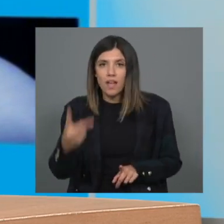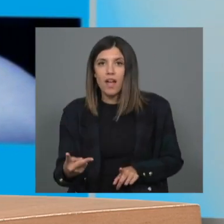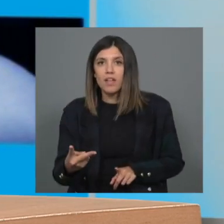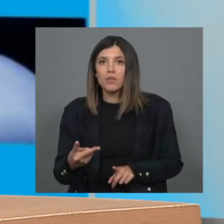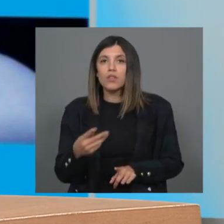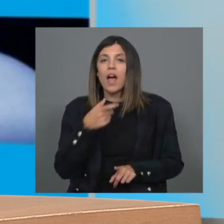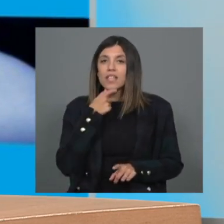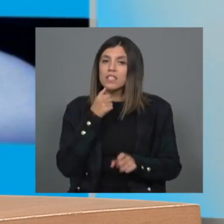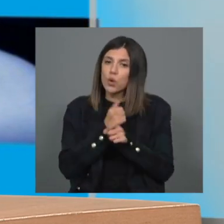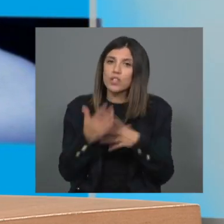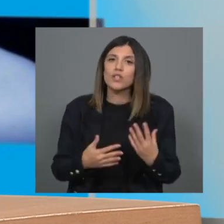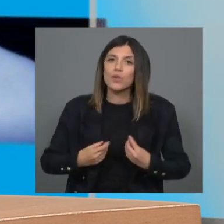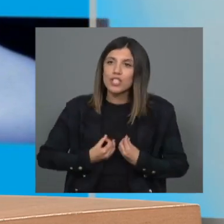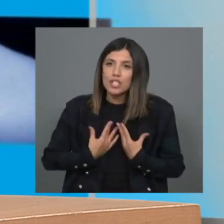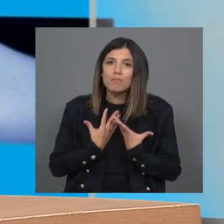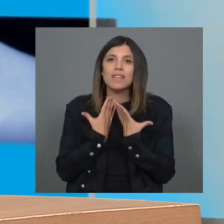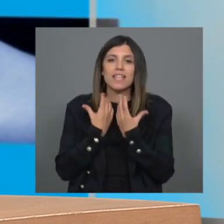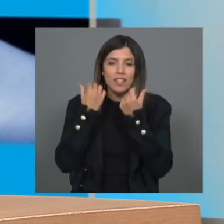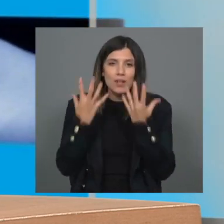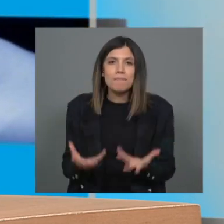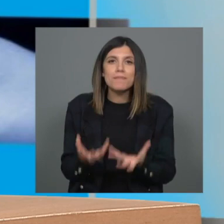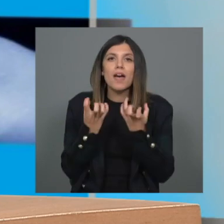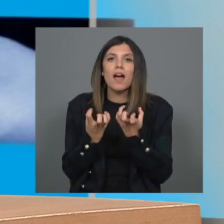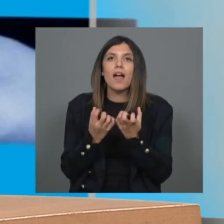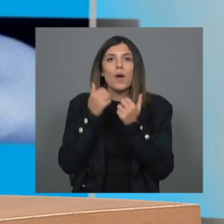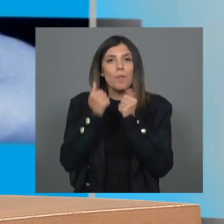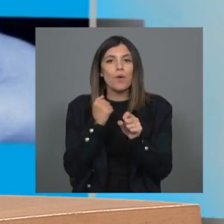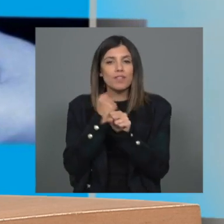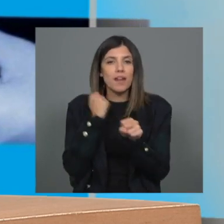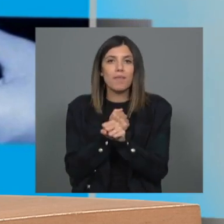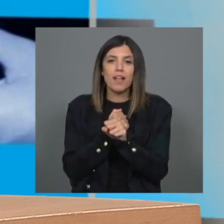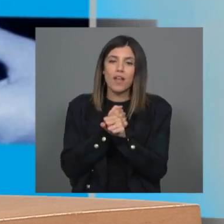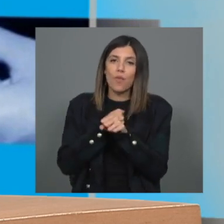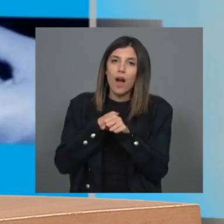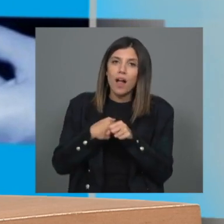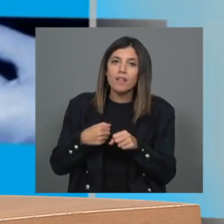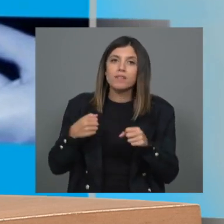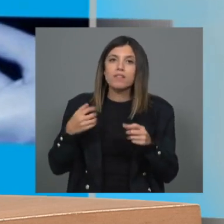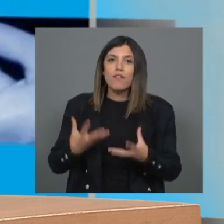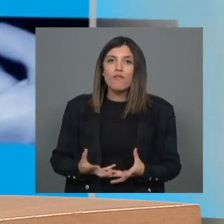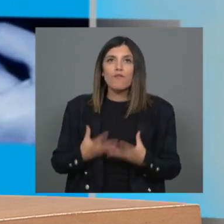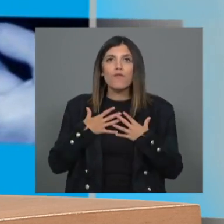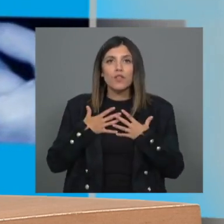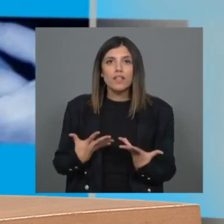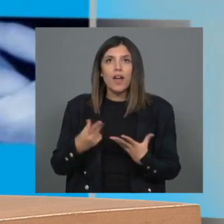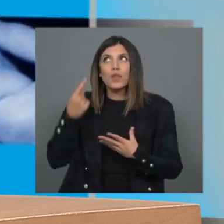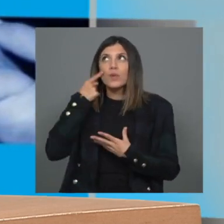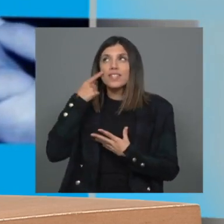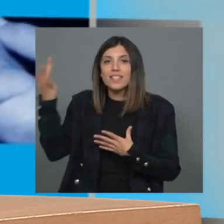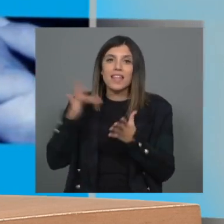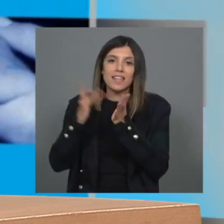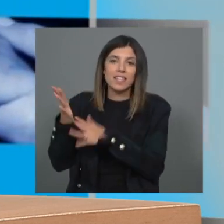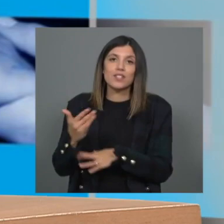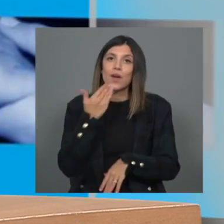trabalho. Um bom trabalho na jornada é de facto aprofundar este sentido espiritual, esta vontade de conhecer Cristo em todos os jovens. Muito bem, Afonso, muito obrigado